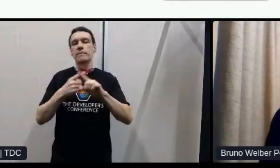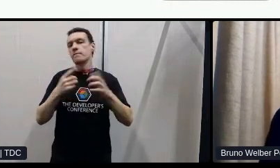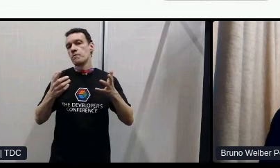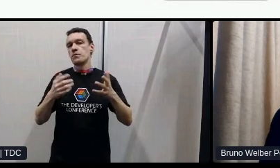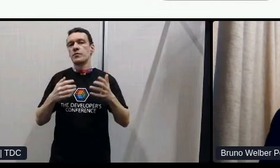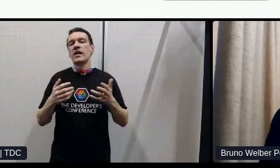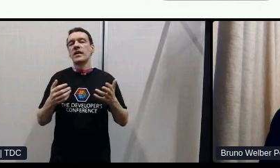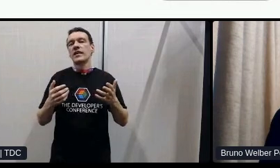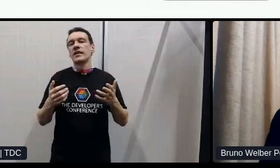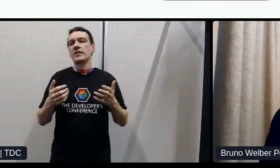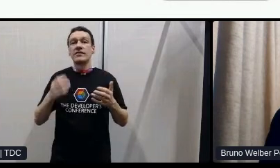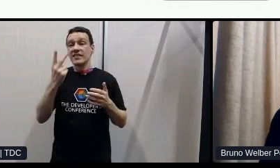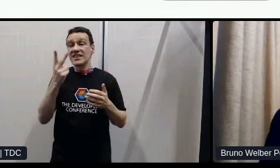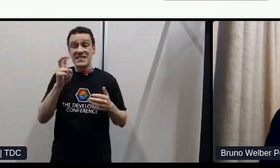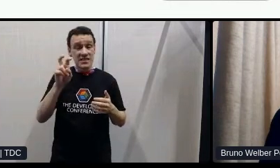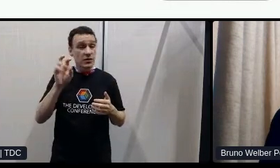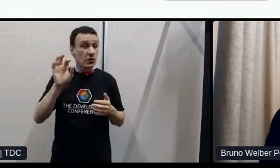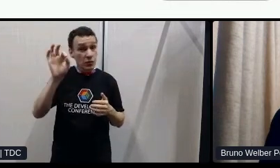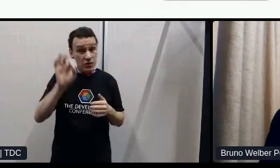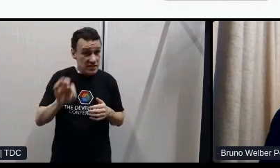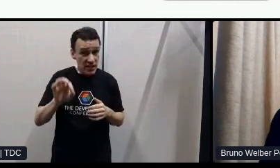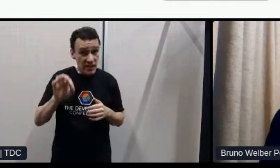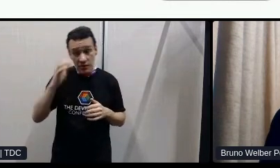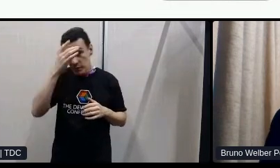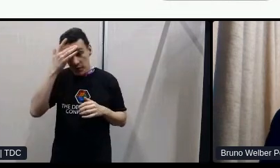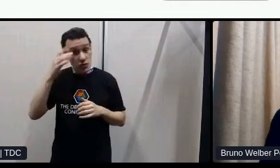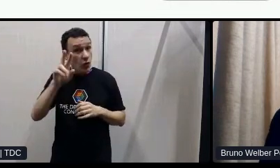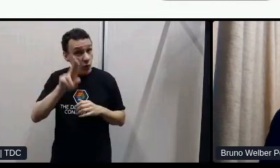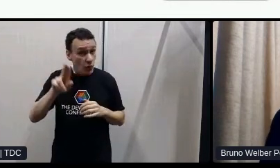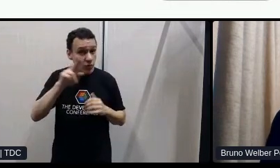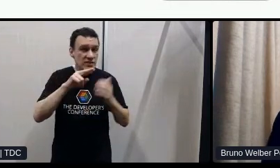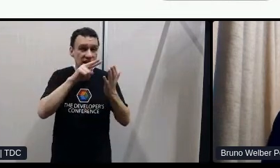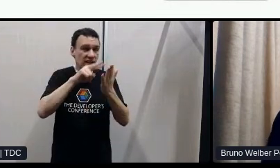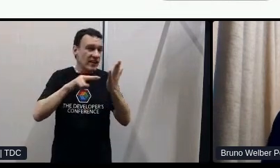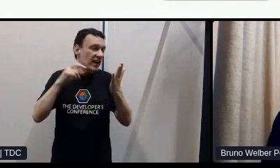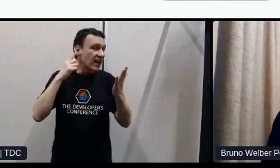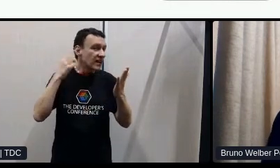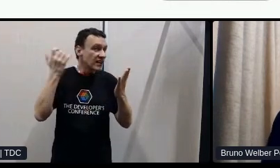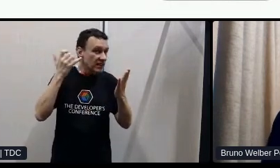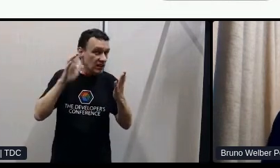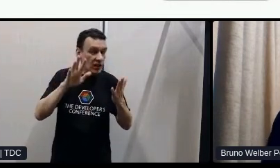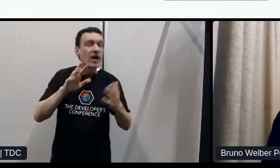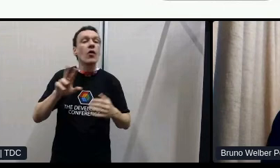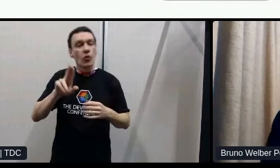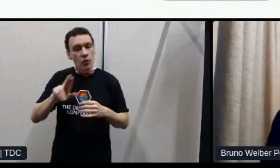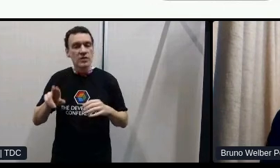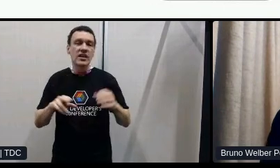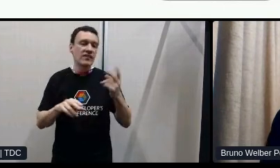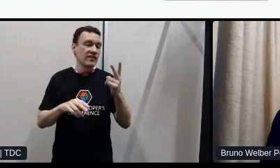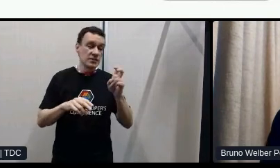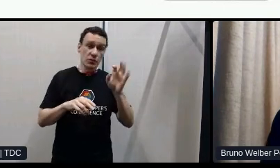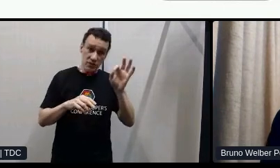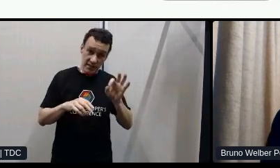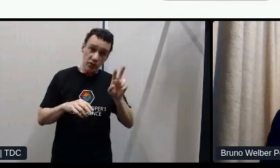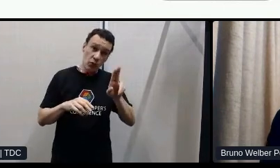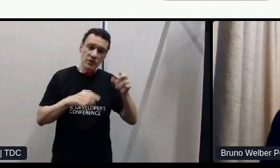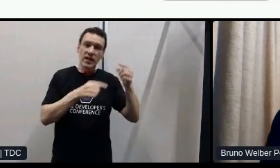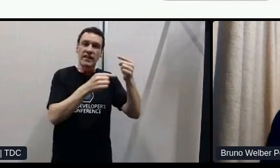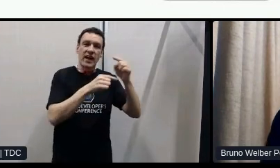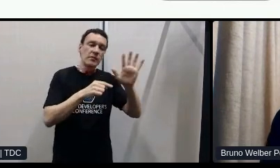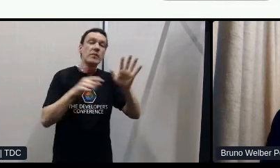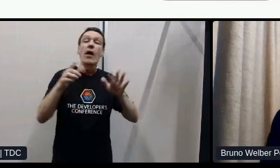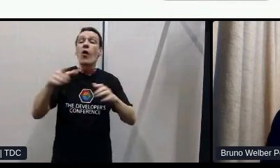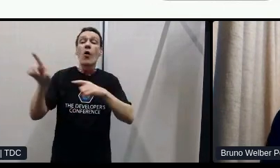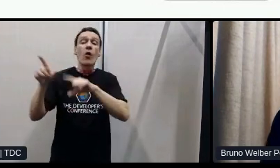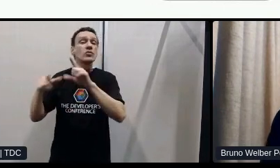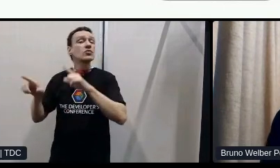entende que 25% só das pessoas que utilizam. O restante tudo utiliza a seta, outros meios de navegação. Né? Então, não vou testar